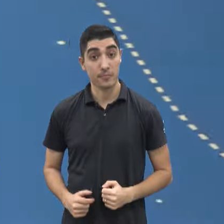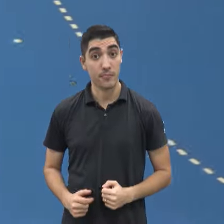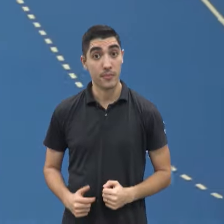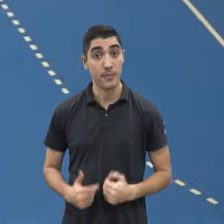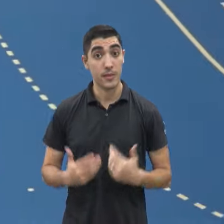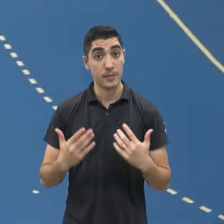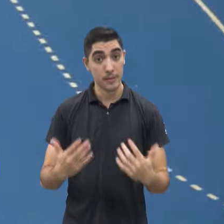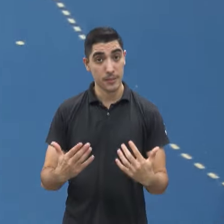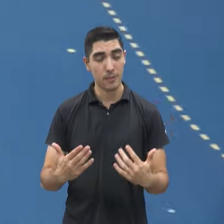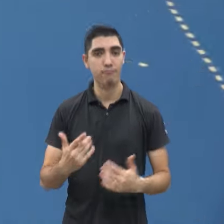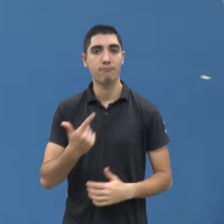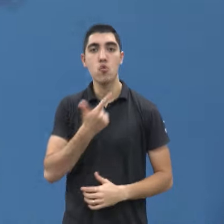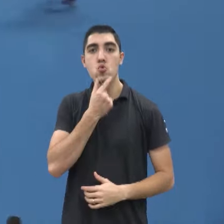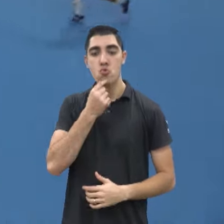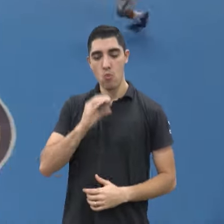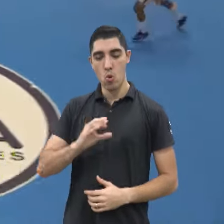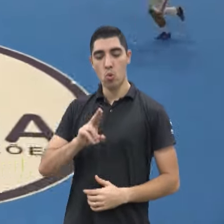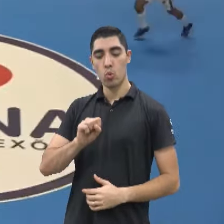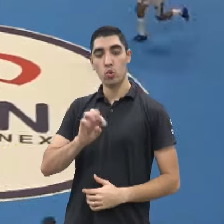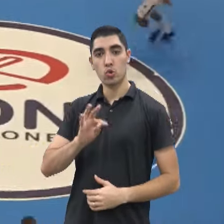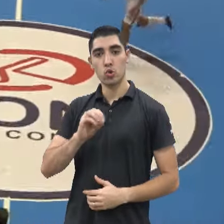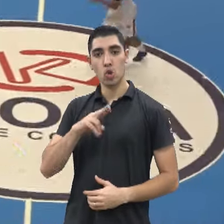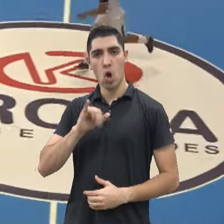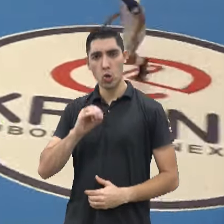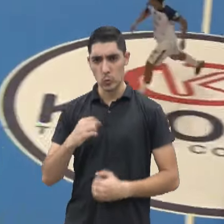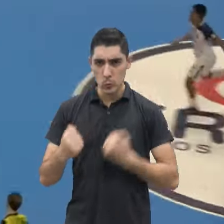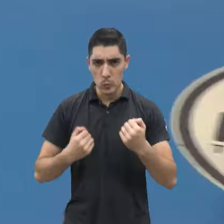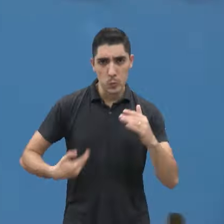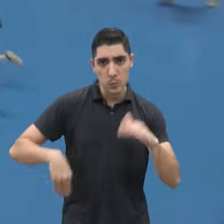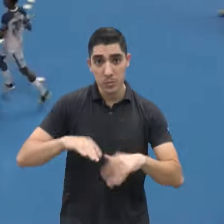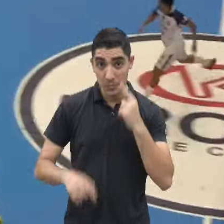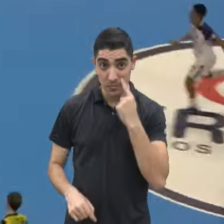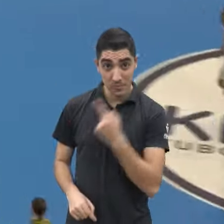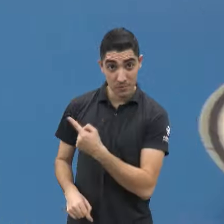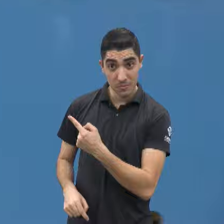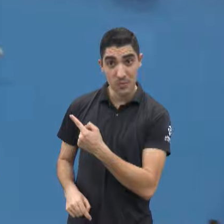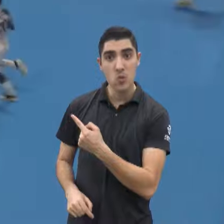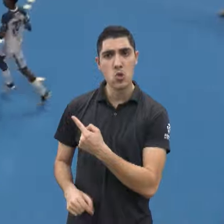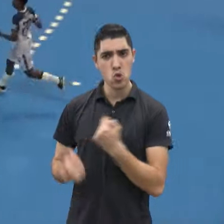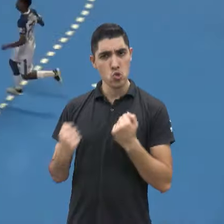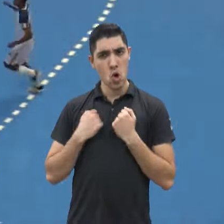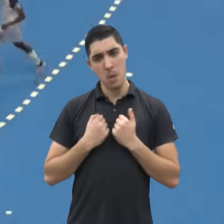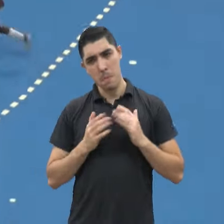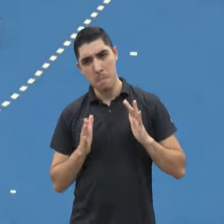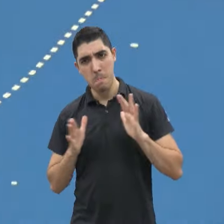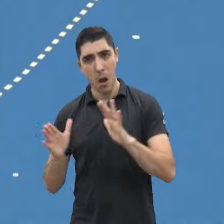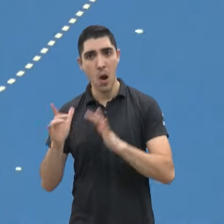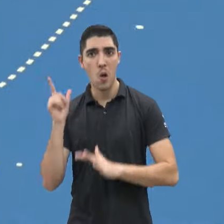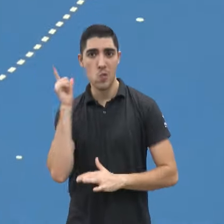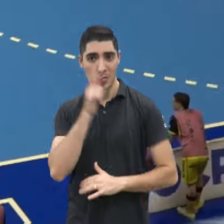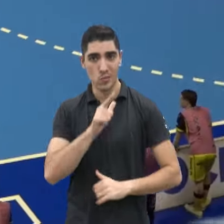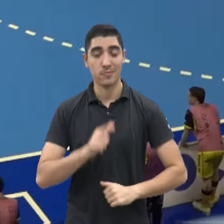Custódio dominou na quadra de defesa, carregou, trouxe para a perna esquerda e mandou a bomba. Murilo Gazizi fez a